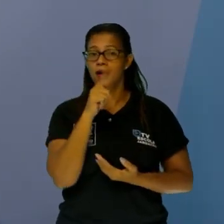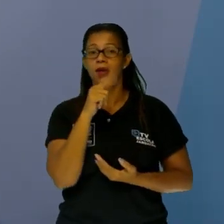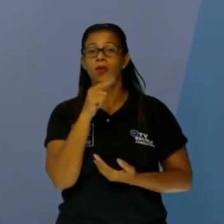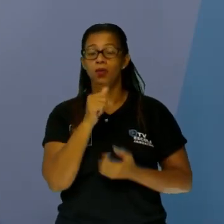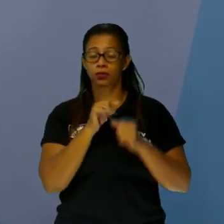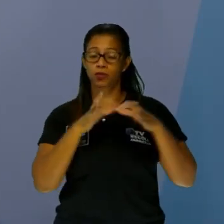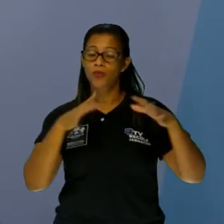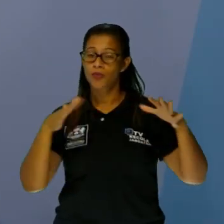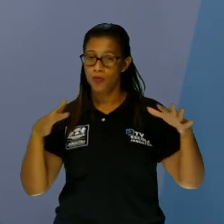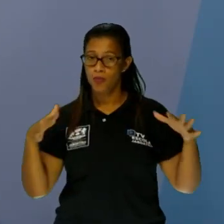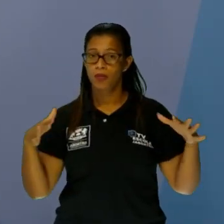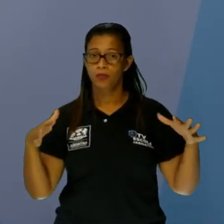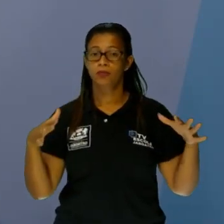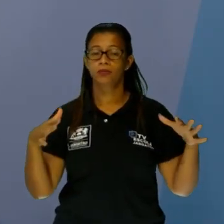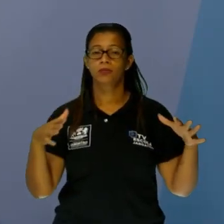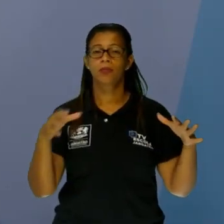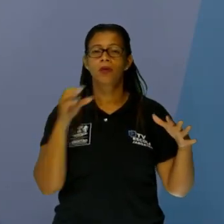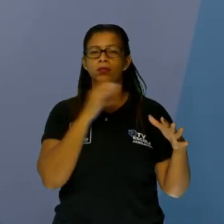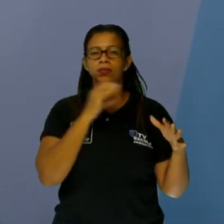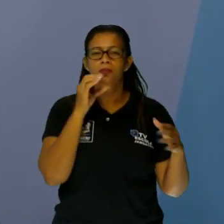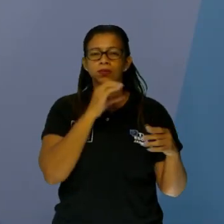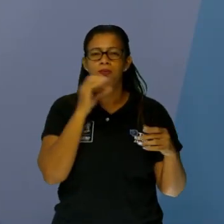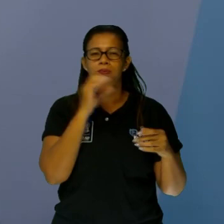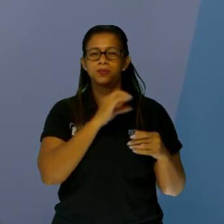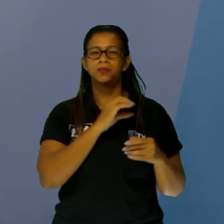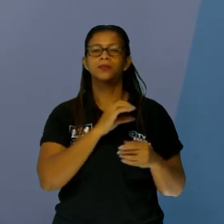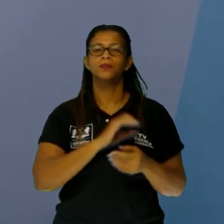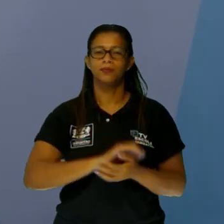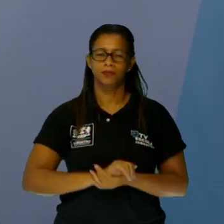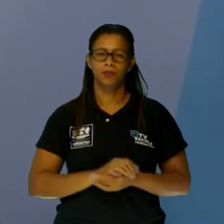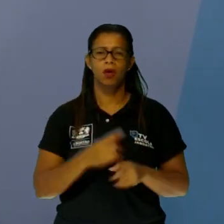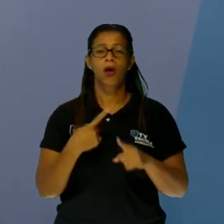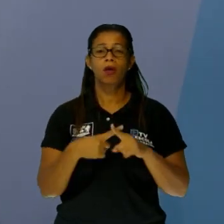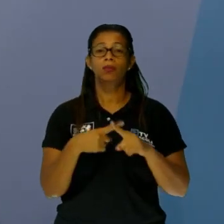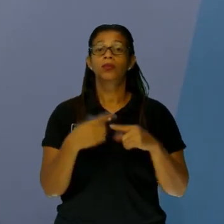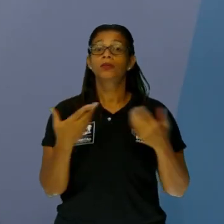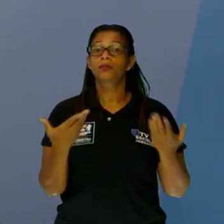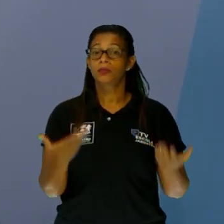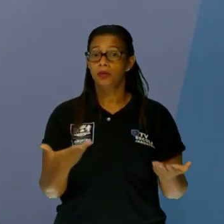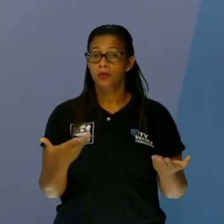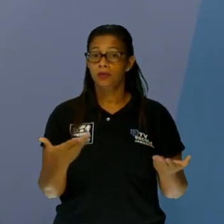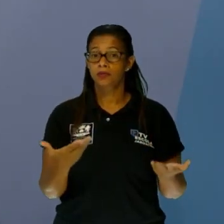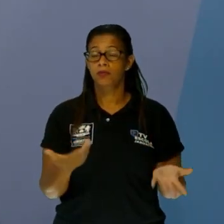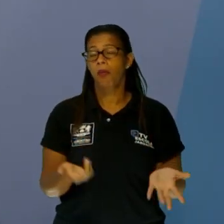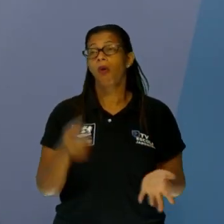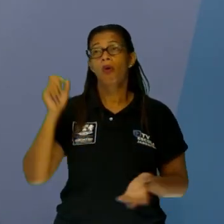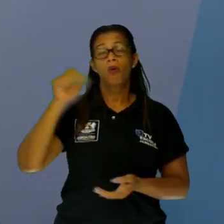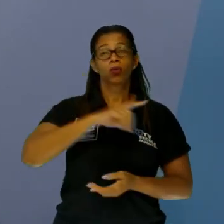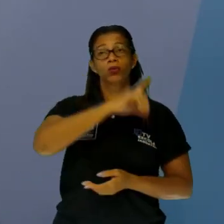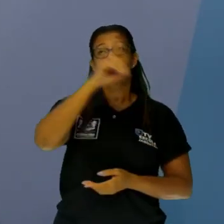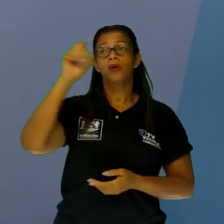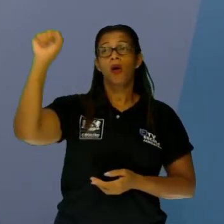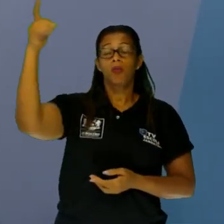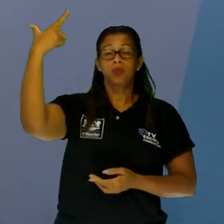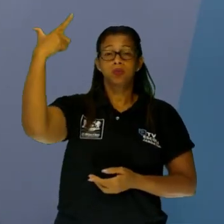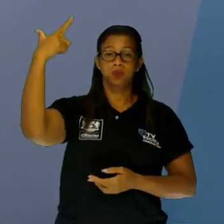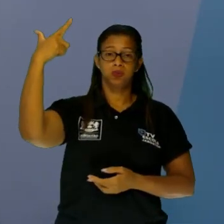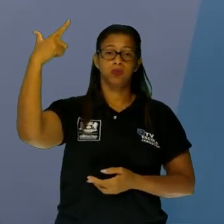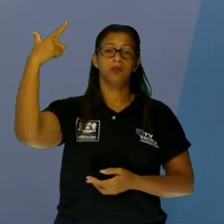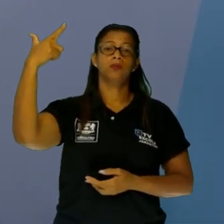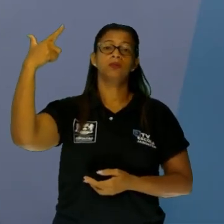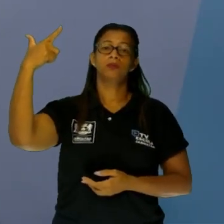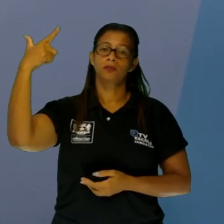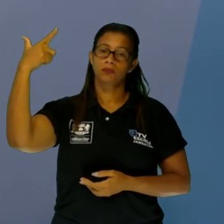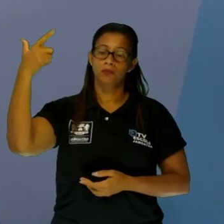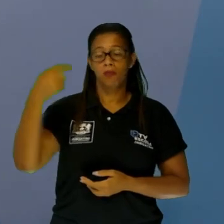estar morninha, quentinha, né? Por quê? Porque como o dia, né, está ensolarado, então